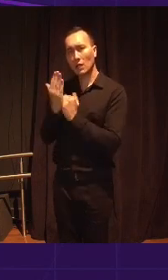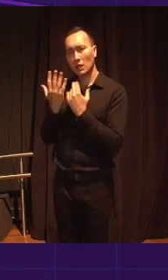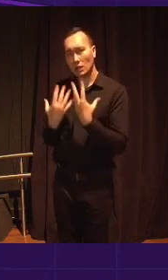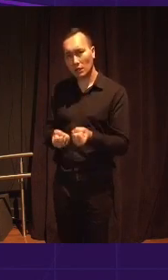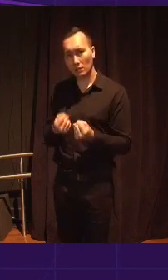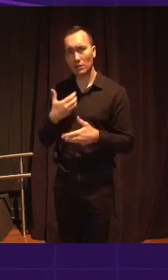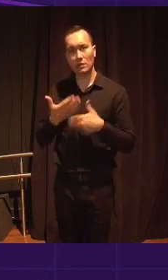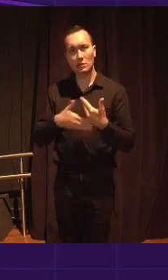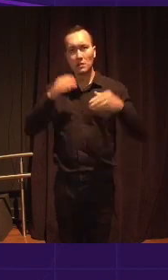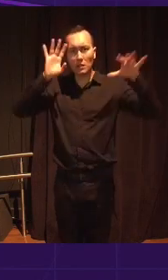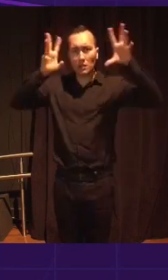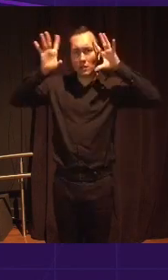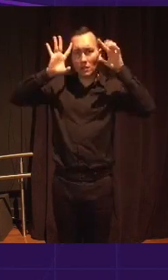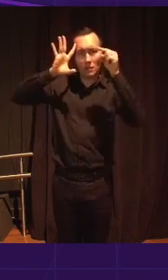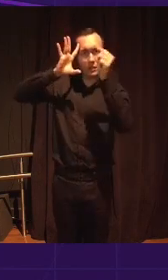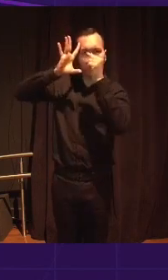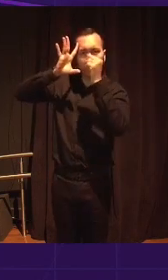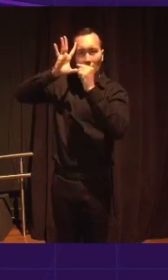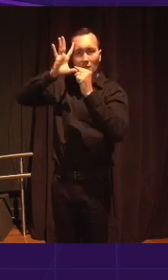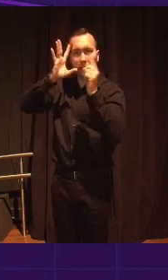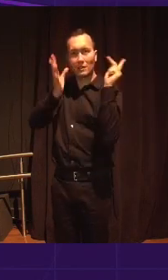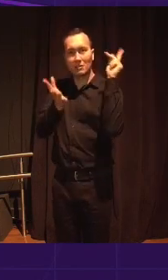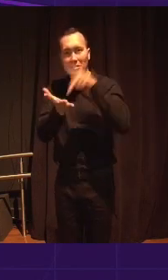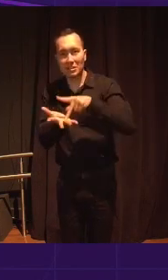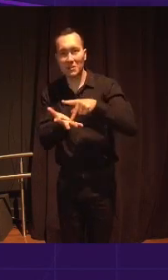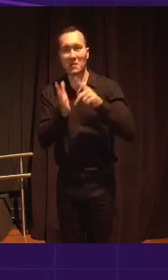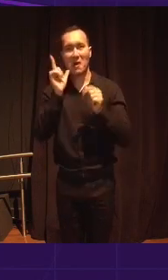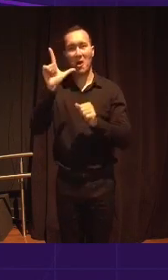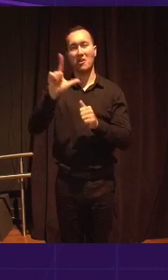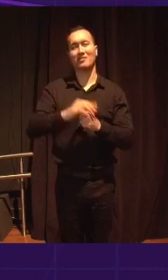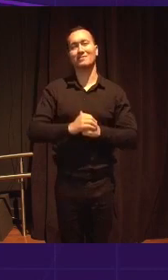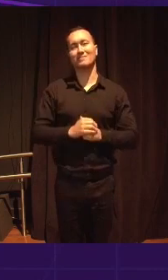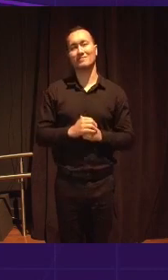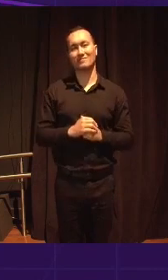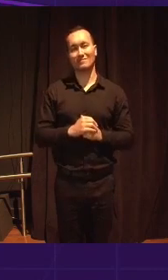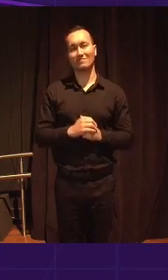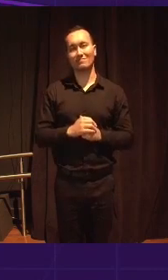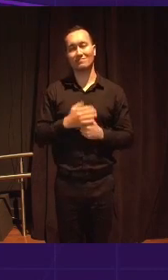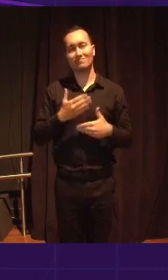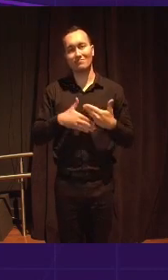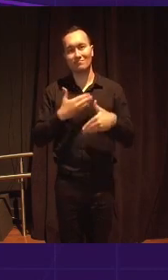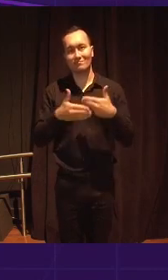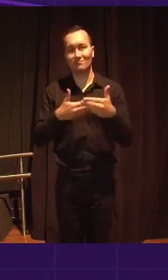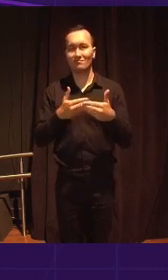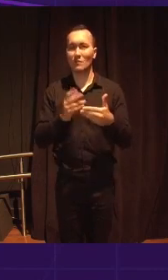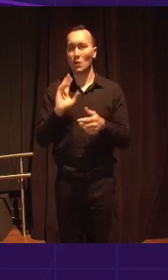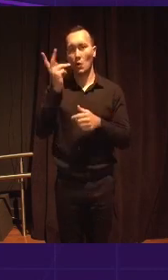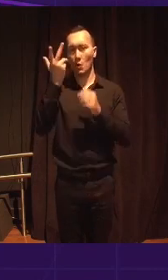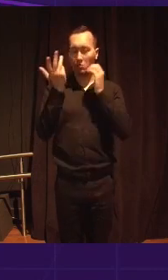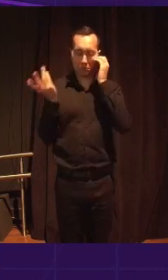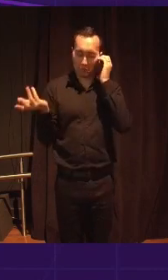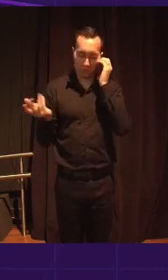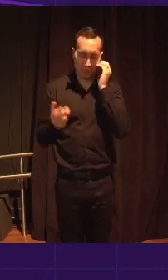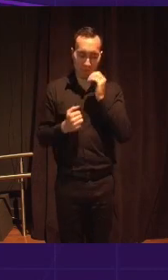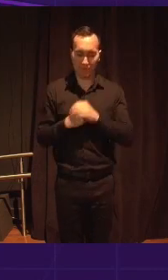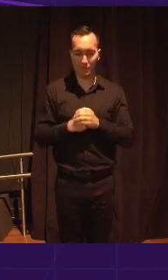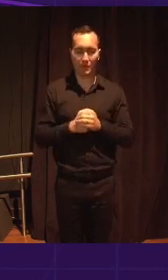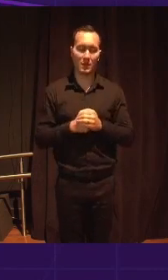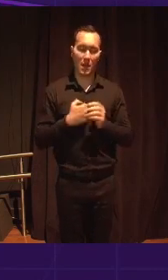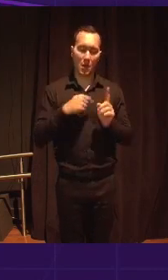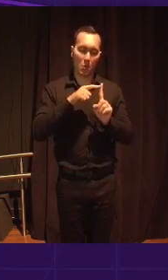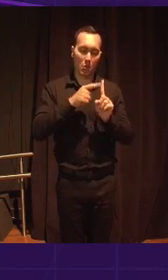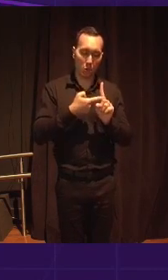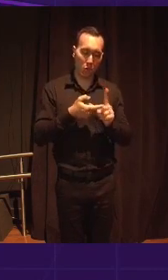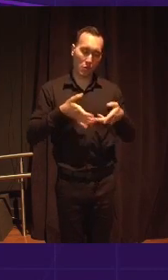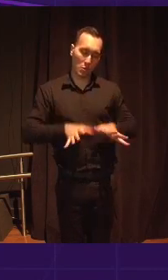sonhos. E assim foi, né? Desde a maternidade, como também uma experiência que eu tive fora, no